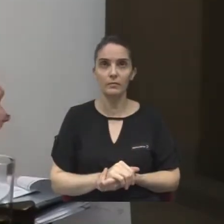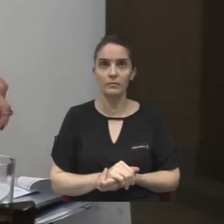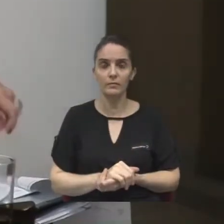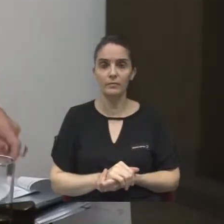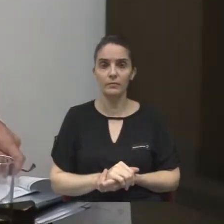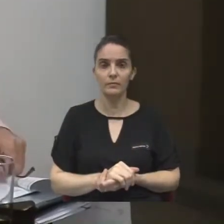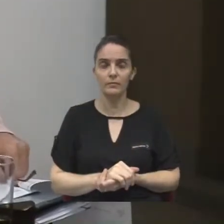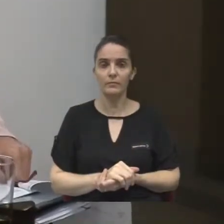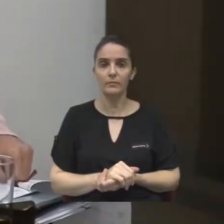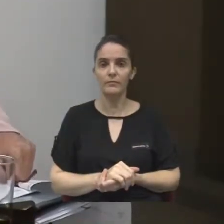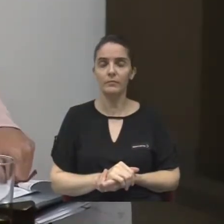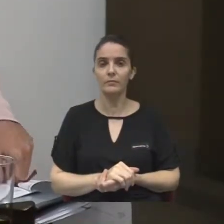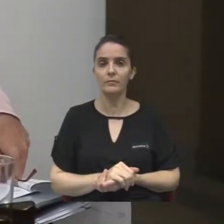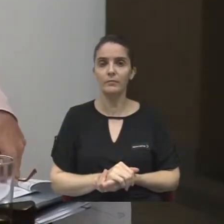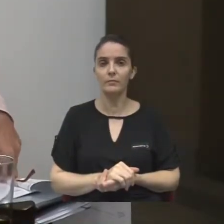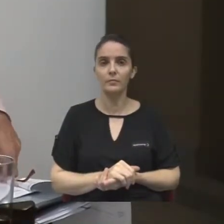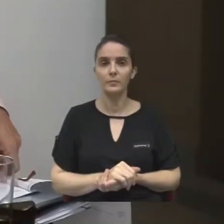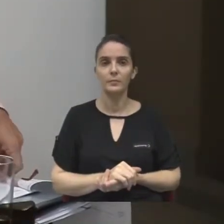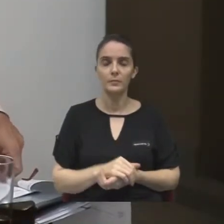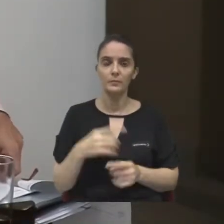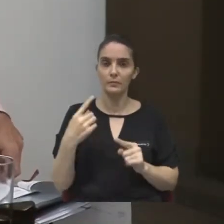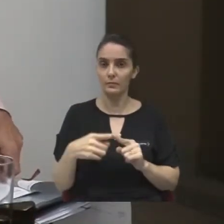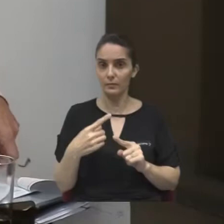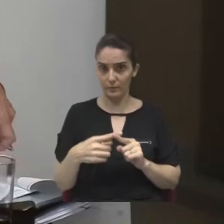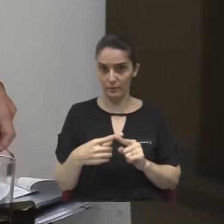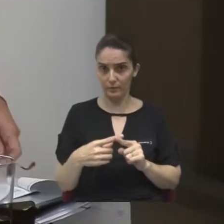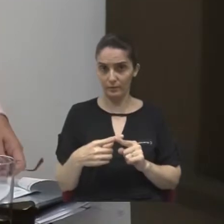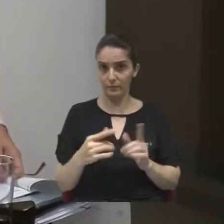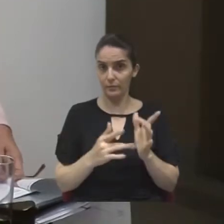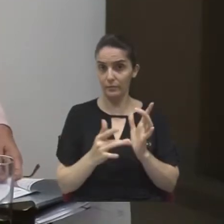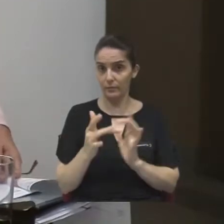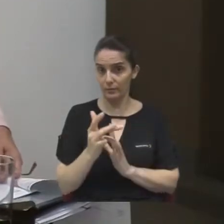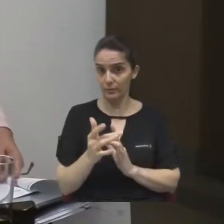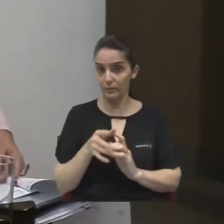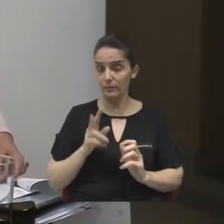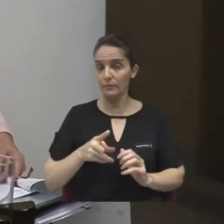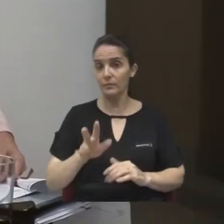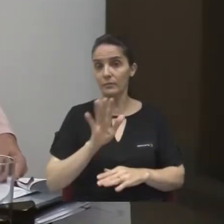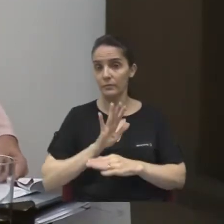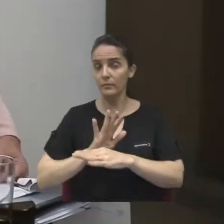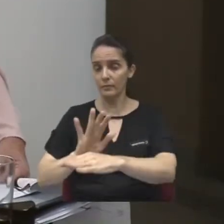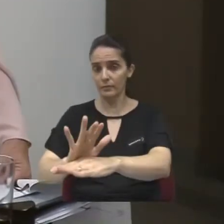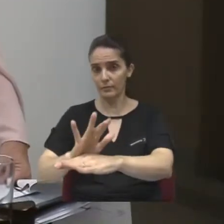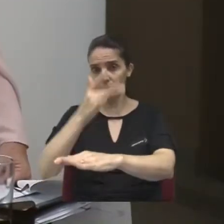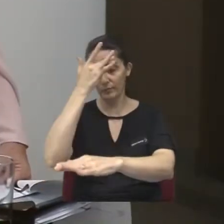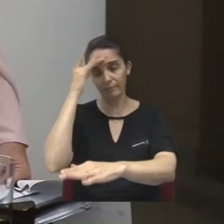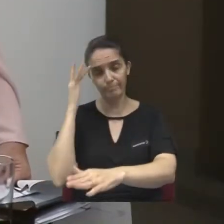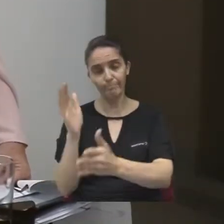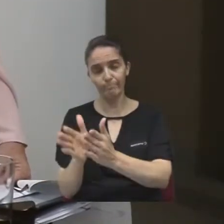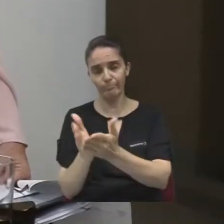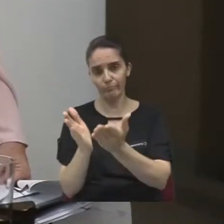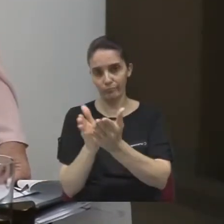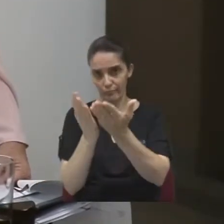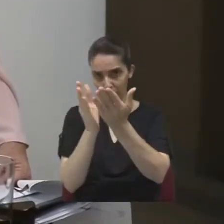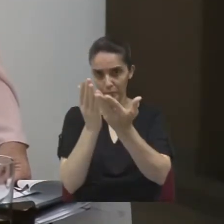dava sempre, estendia a mão sempre àqueles aos mais necessitados,